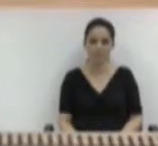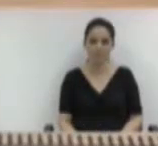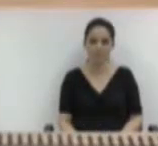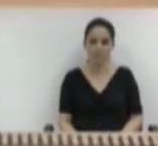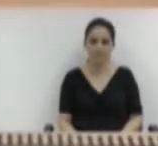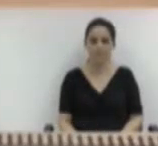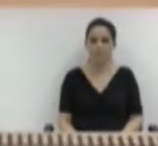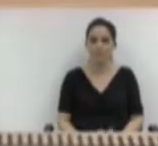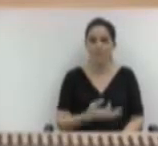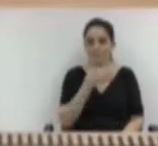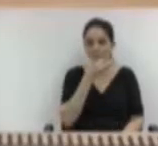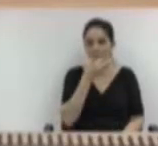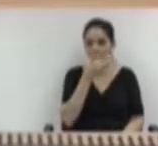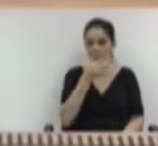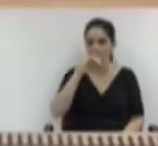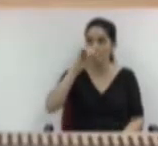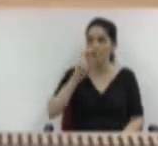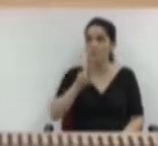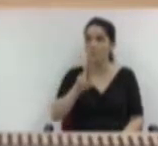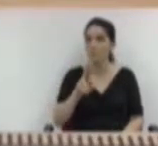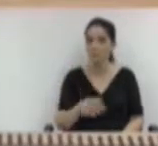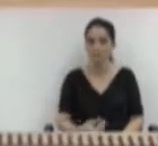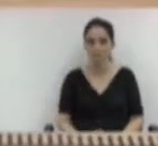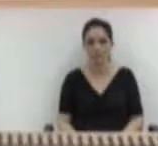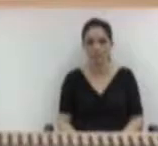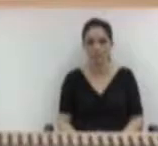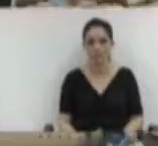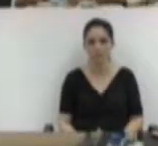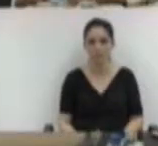Para discutir, nobre vereador Junegão.